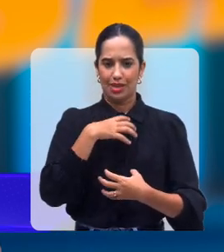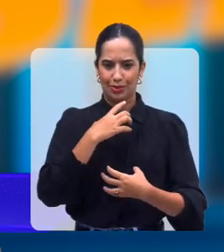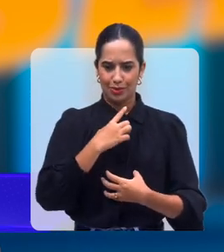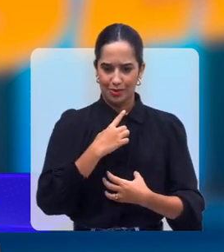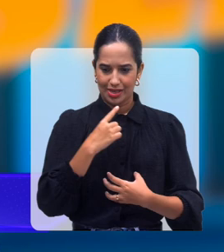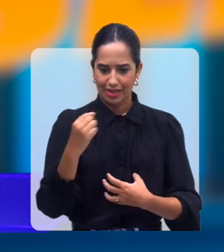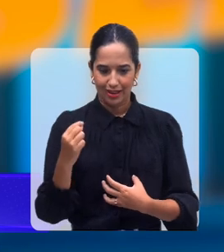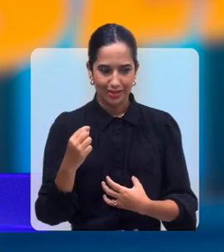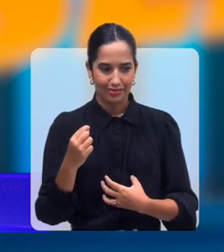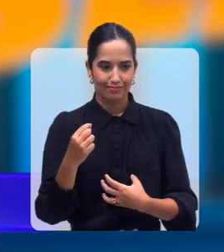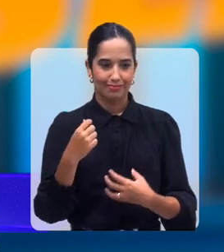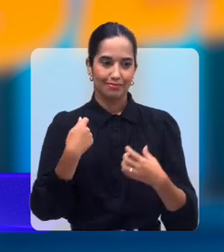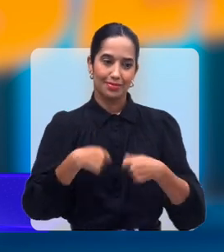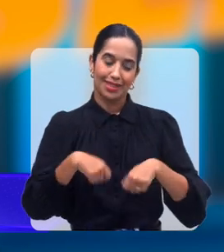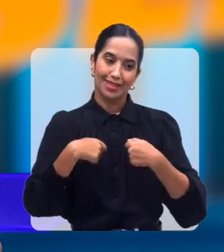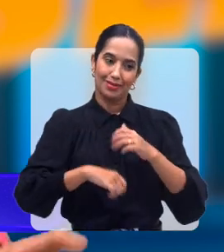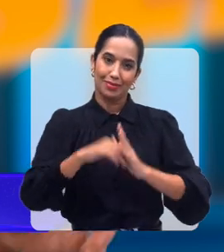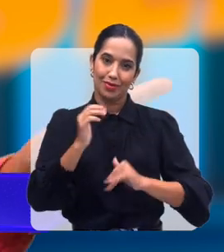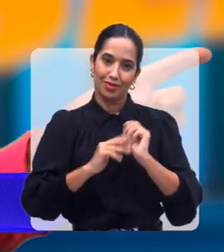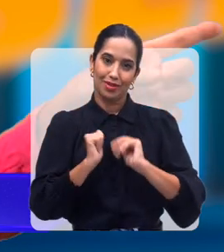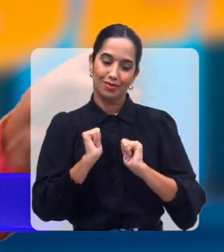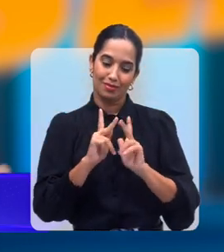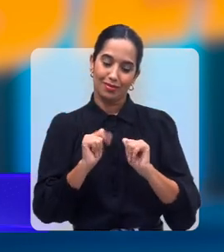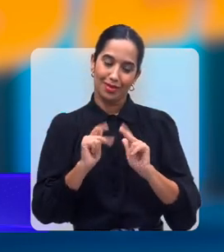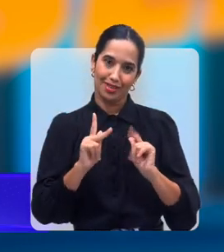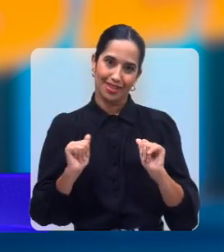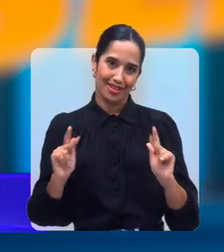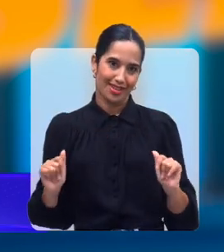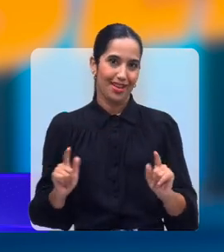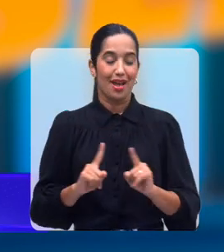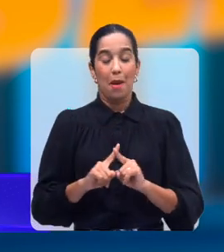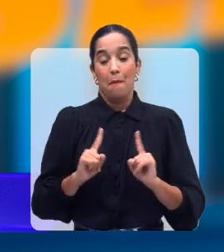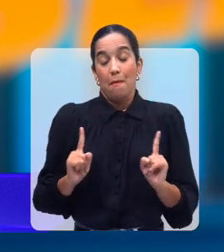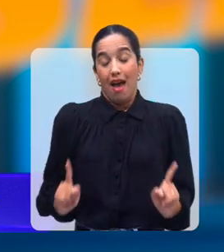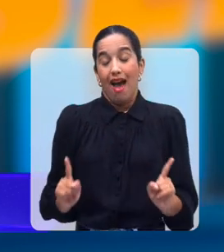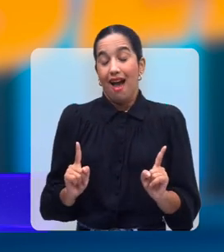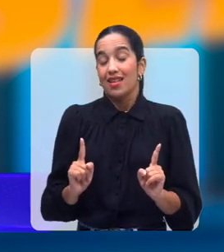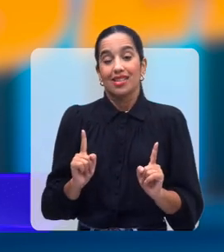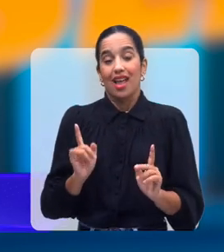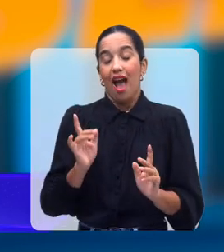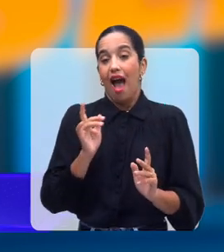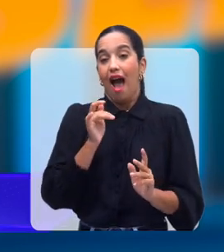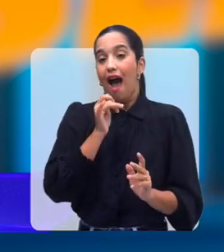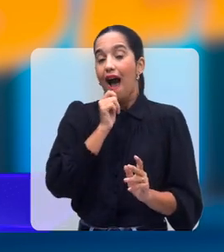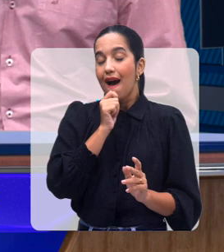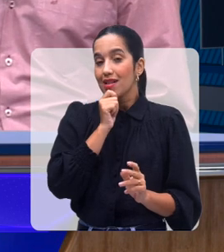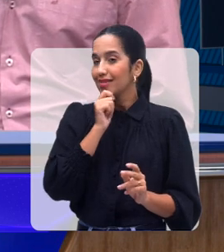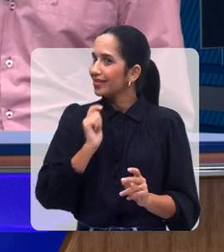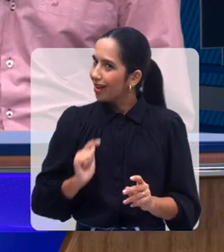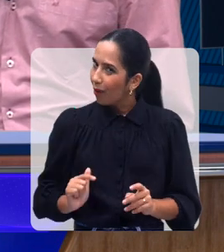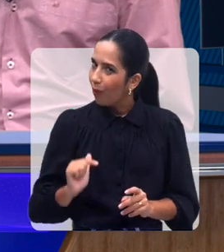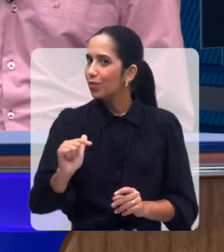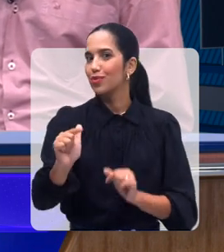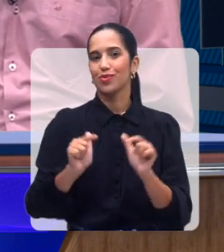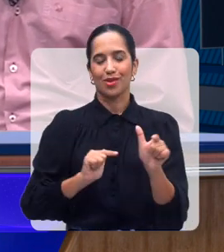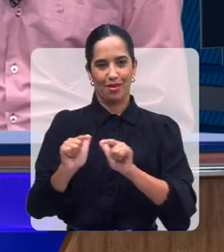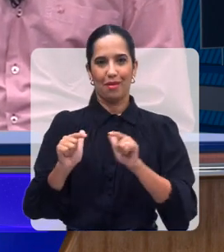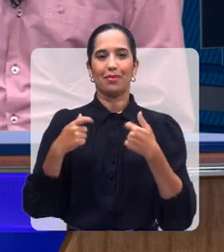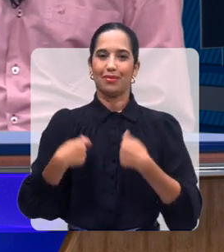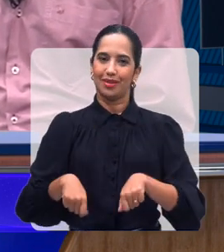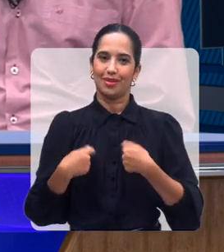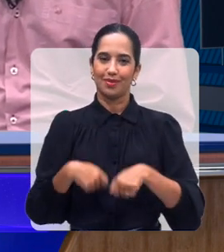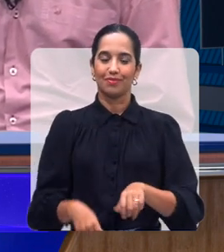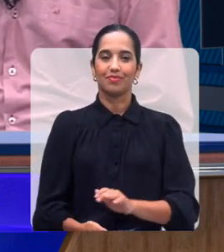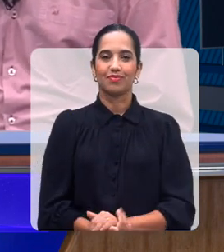do profissional, está na hora dele se aposentar e você... Tem muita coisa ainda para fazer. E quando você está falando aqui,